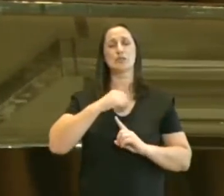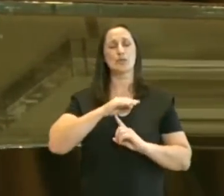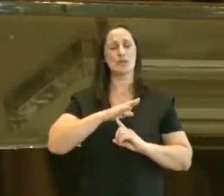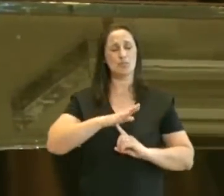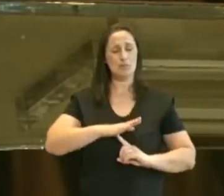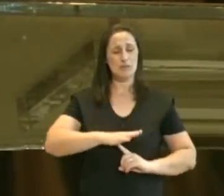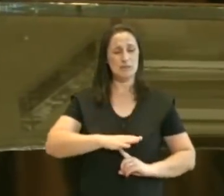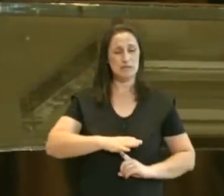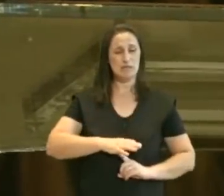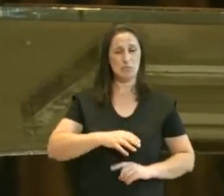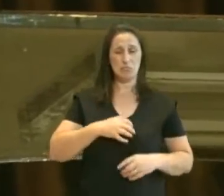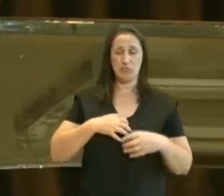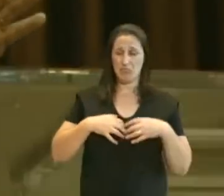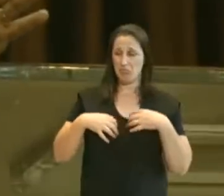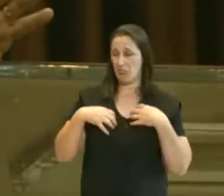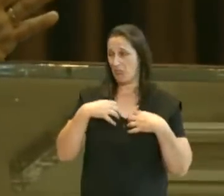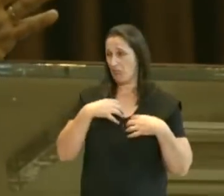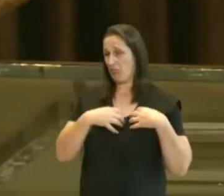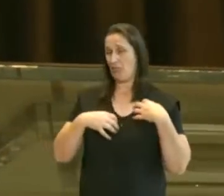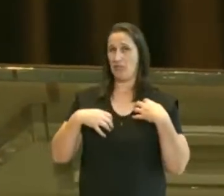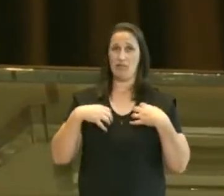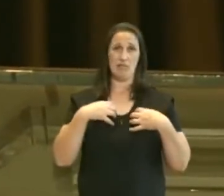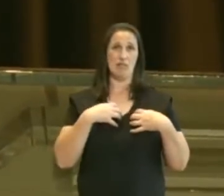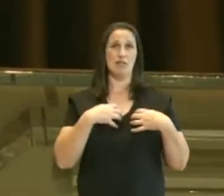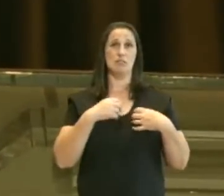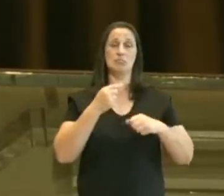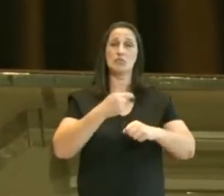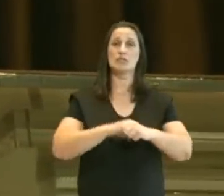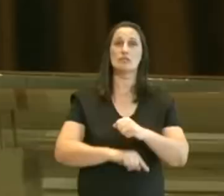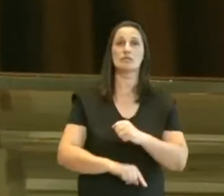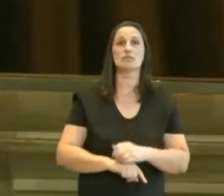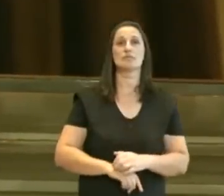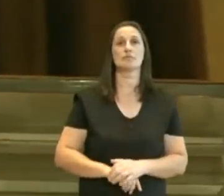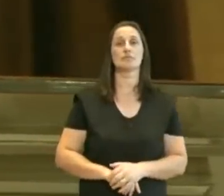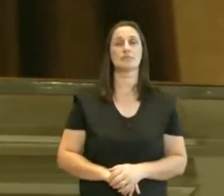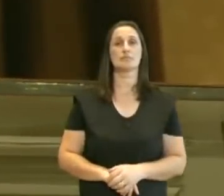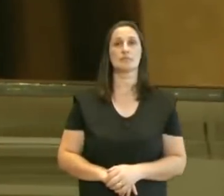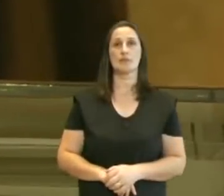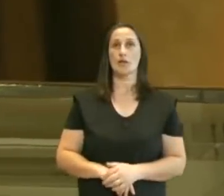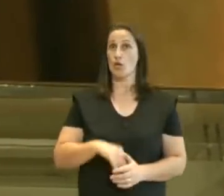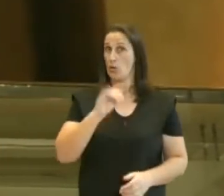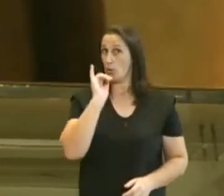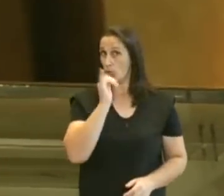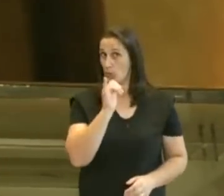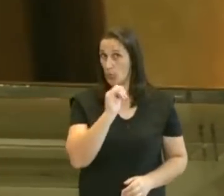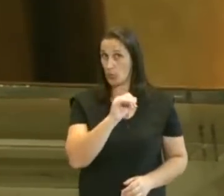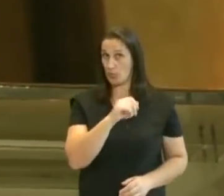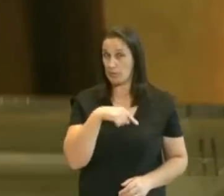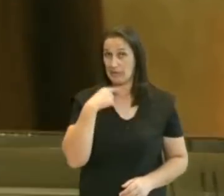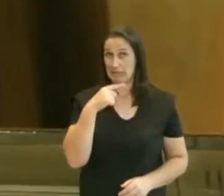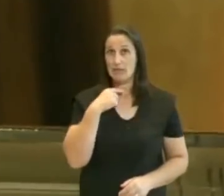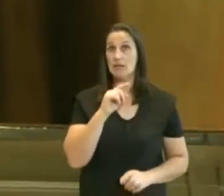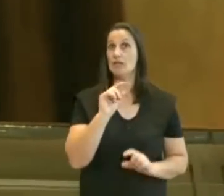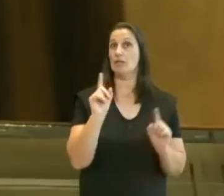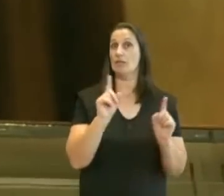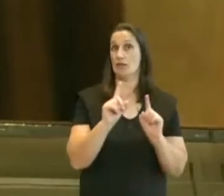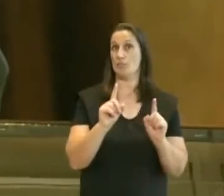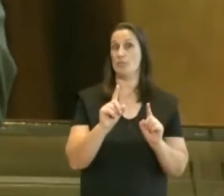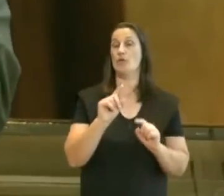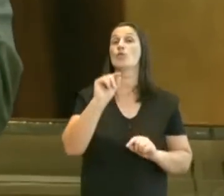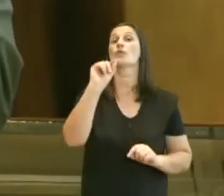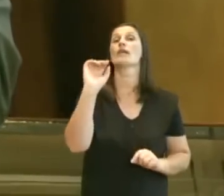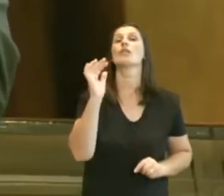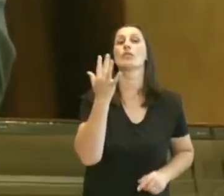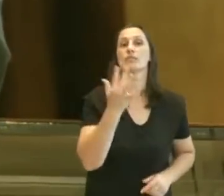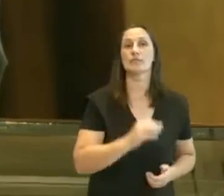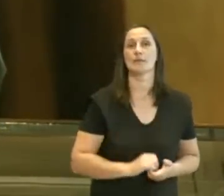uma melancolia profunda, não é? Então, não conta para ninguém não, mas eu vou dizer para você mais ou menos o que